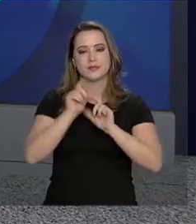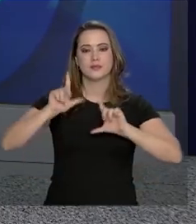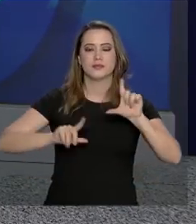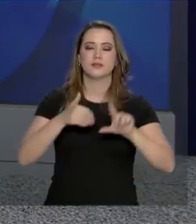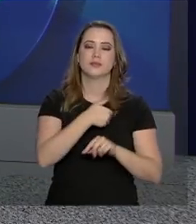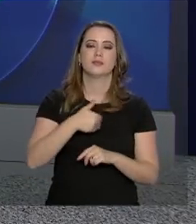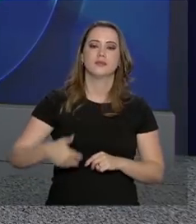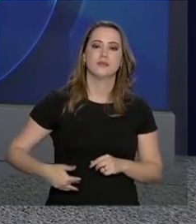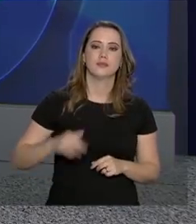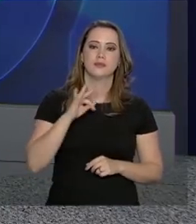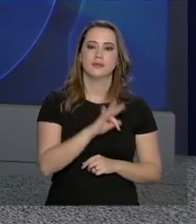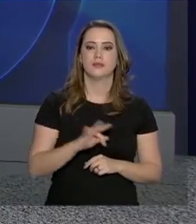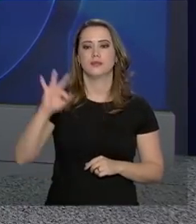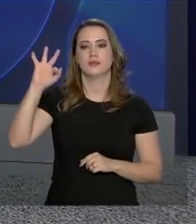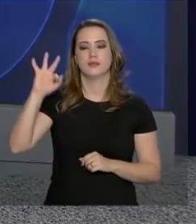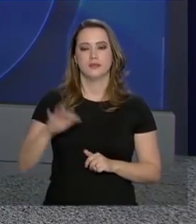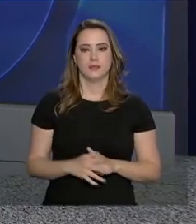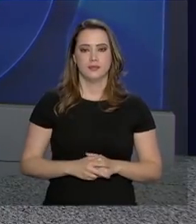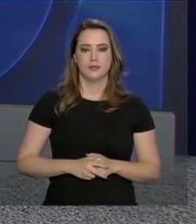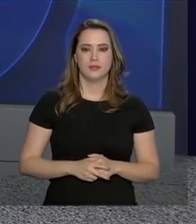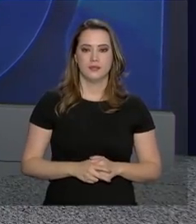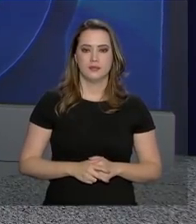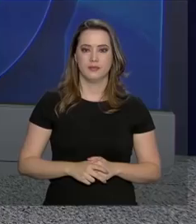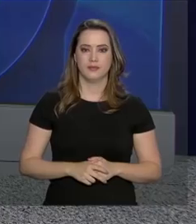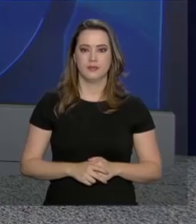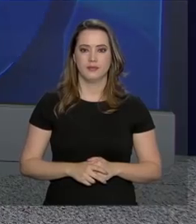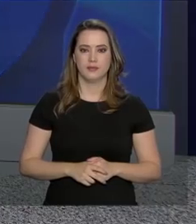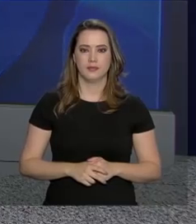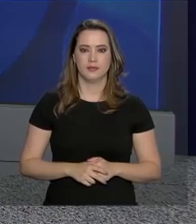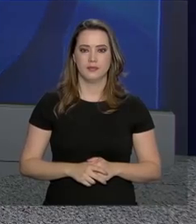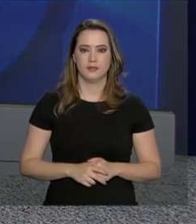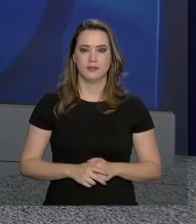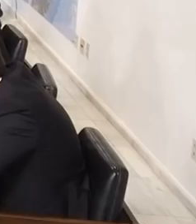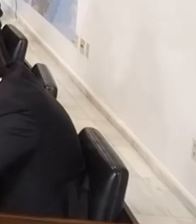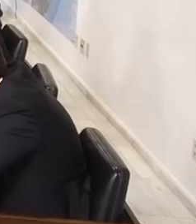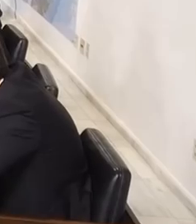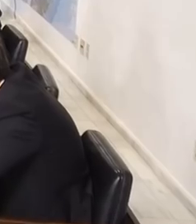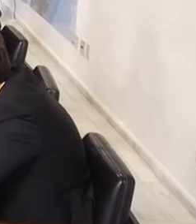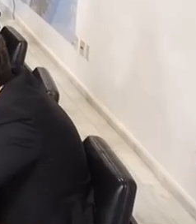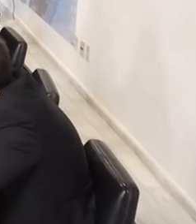você e continue com a gente na NBR, a TV do Governo Federal.